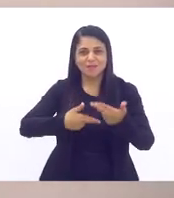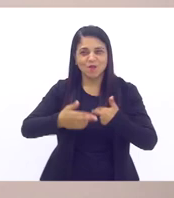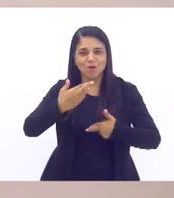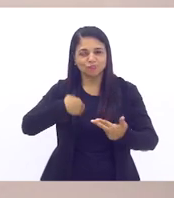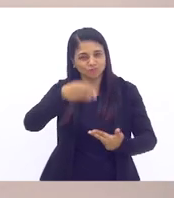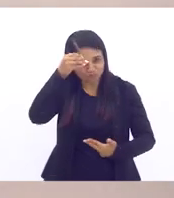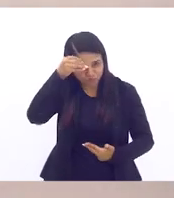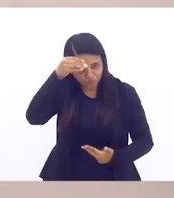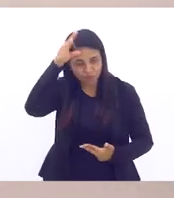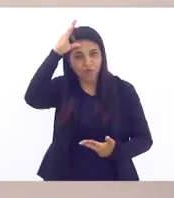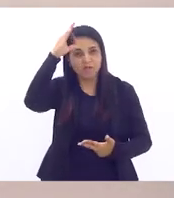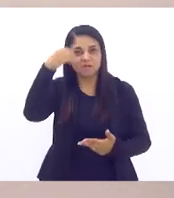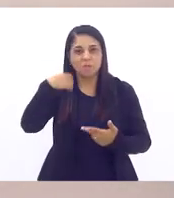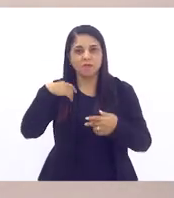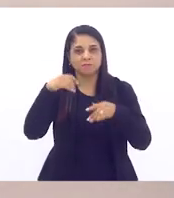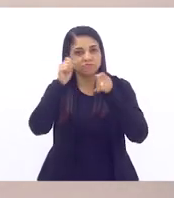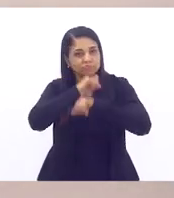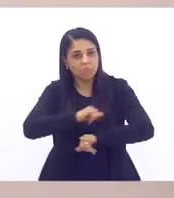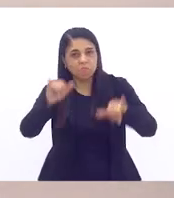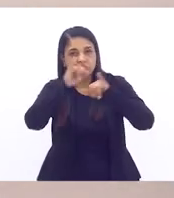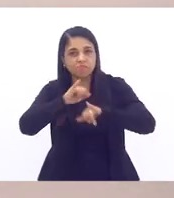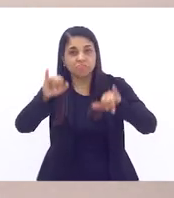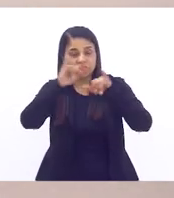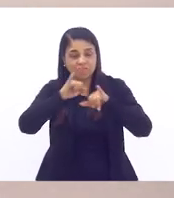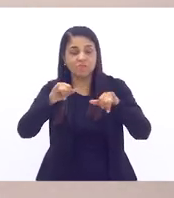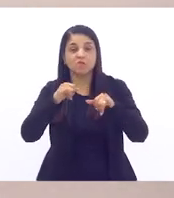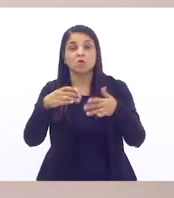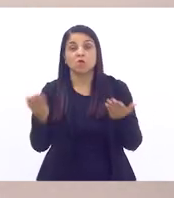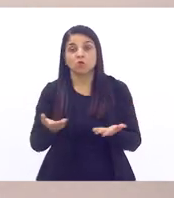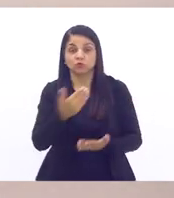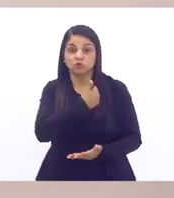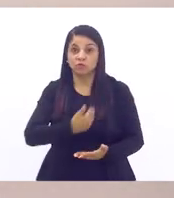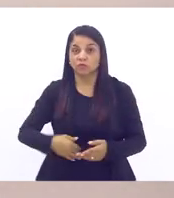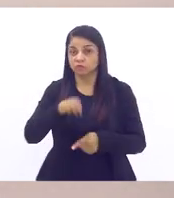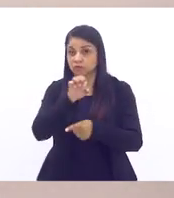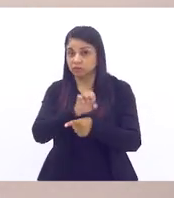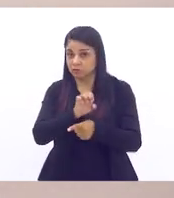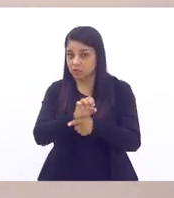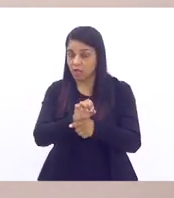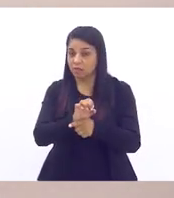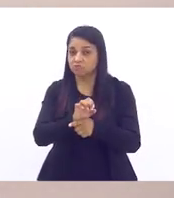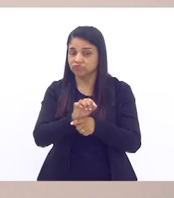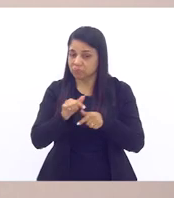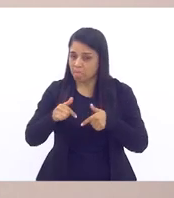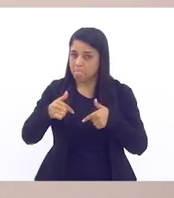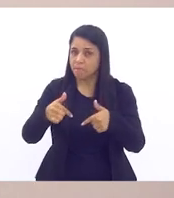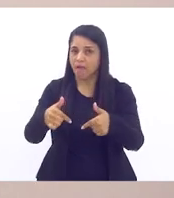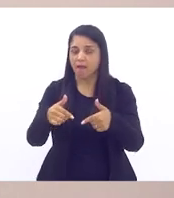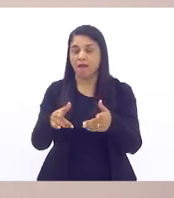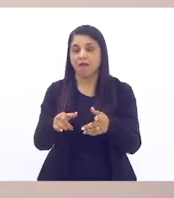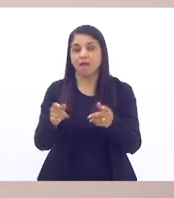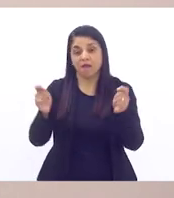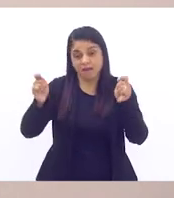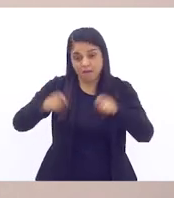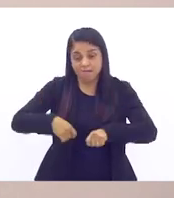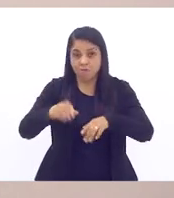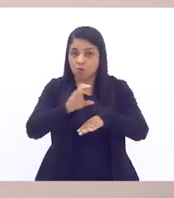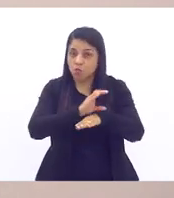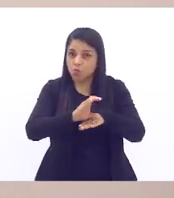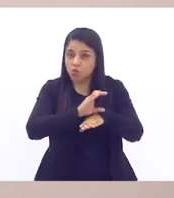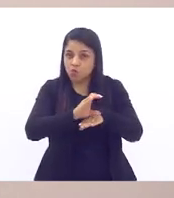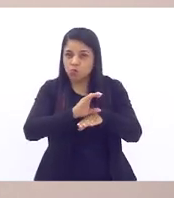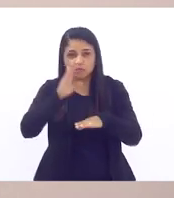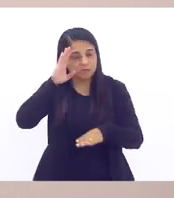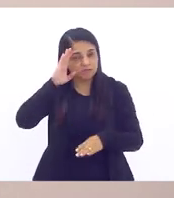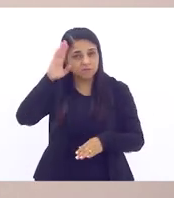através de campanhas o governo do estado se propõe muito a fazer isso hoje e a capacitação ela é primordial